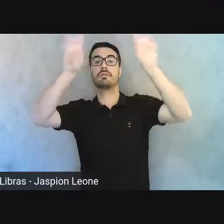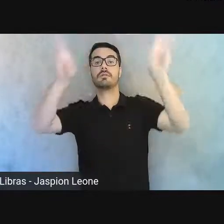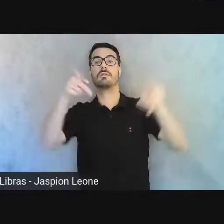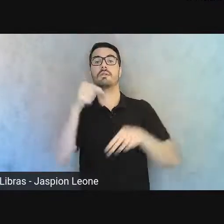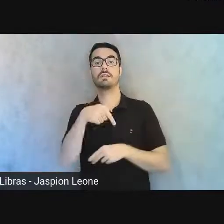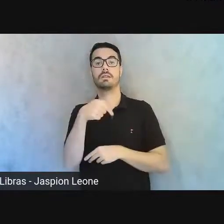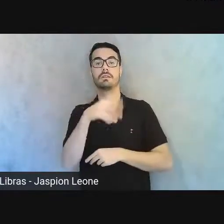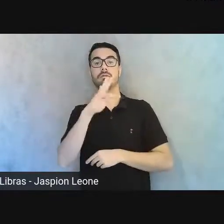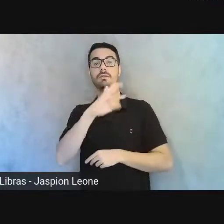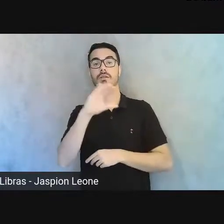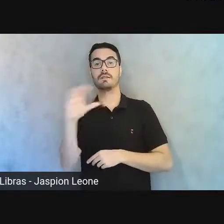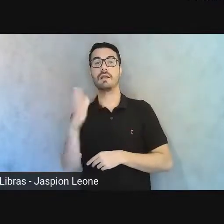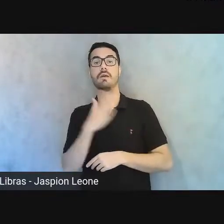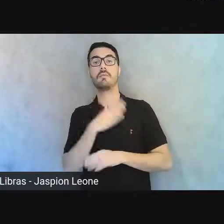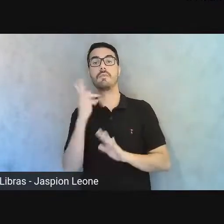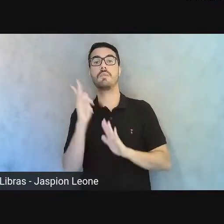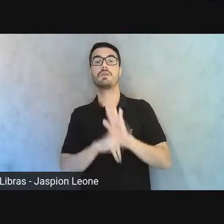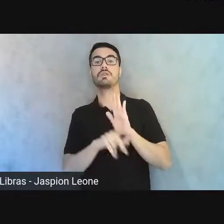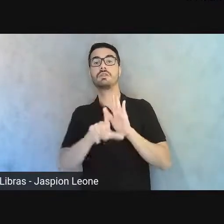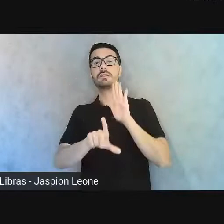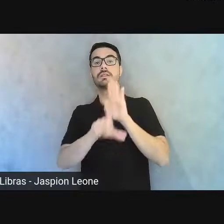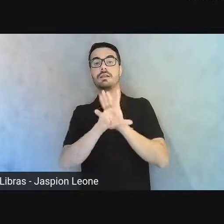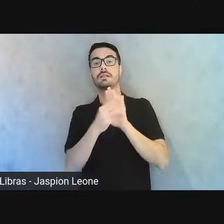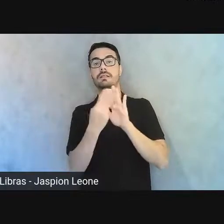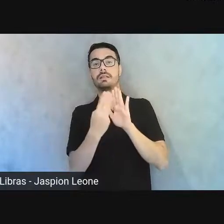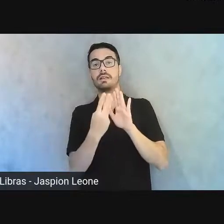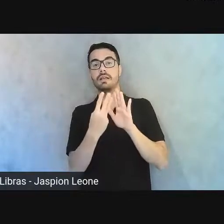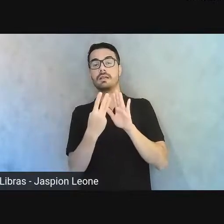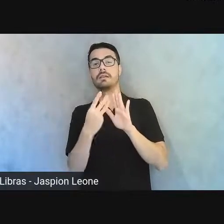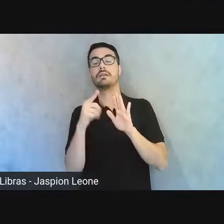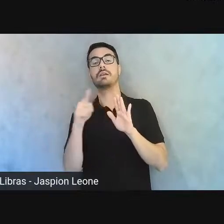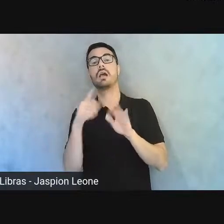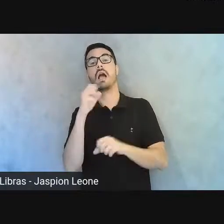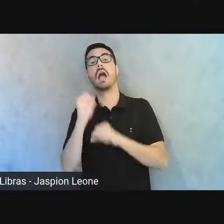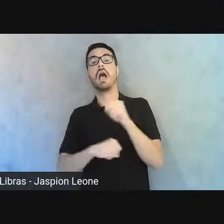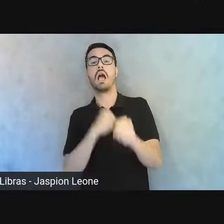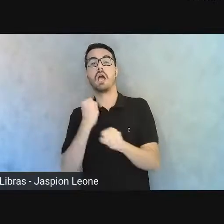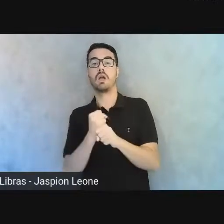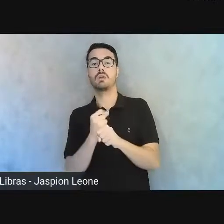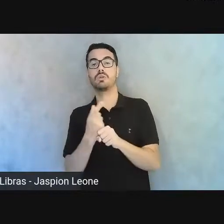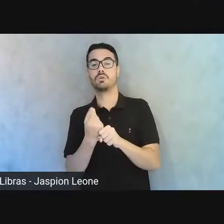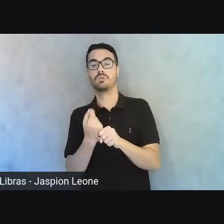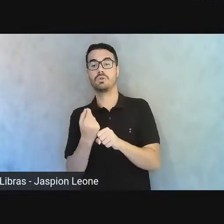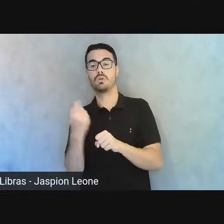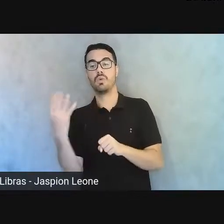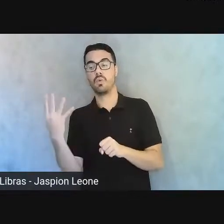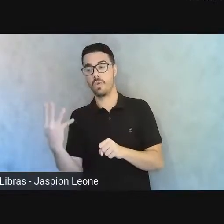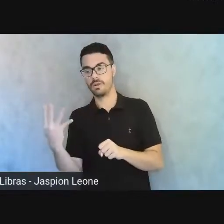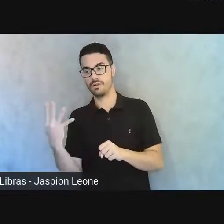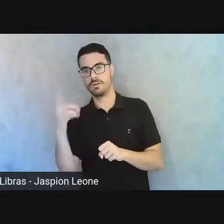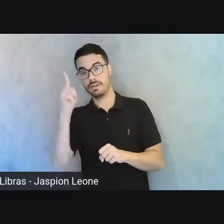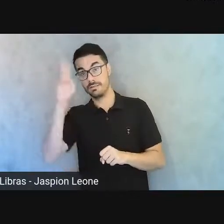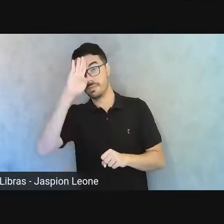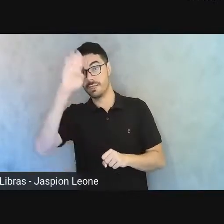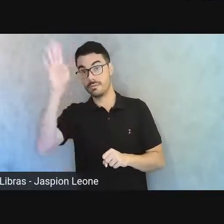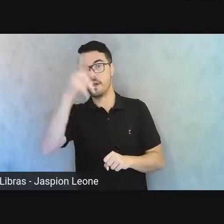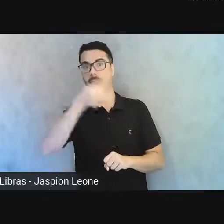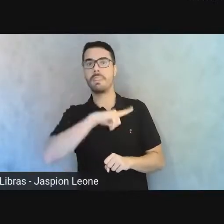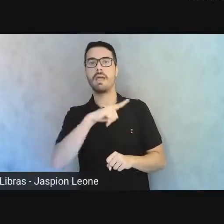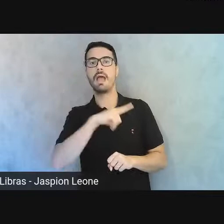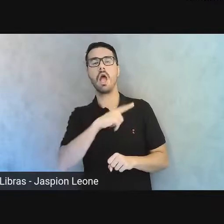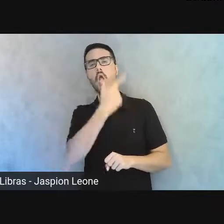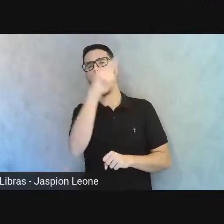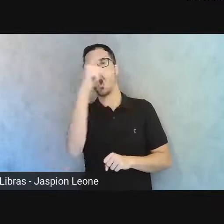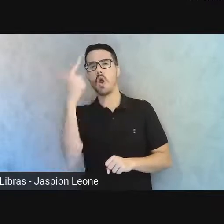TCC, que é o projeto de lei 3729 de 2004. Embora esse seja o principal, existem outros 20 e